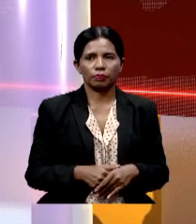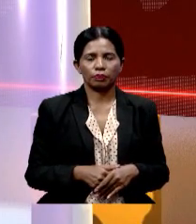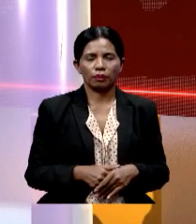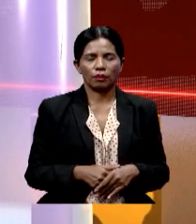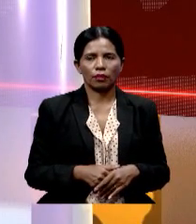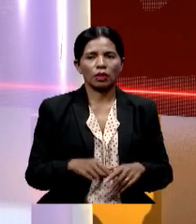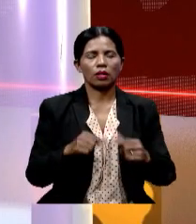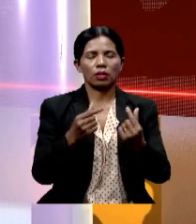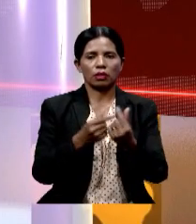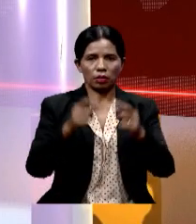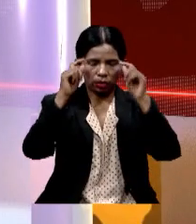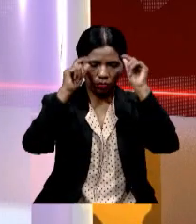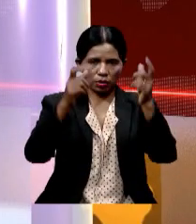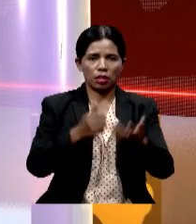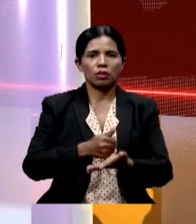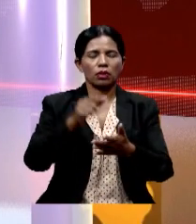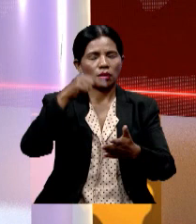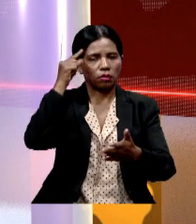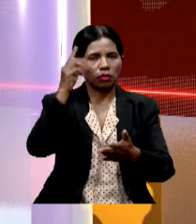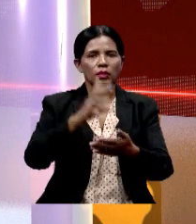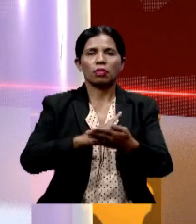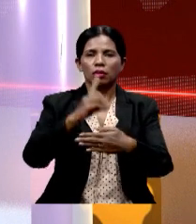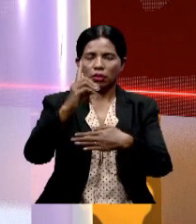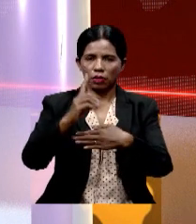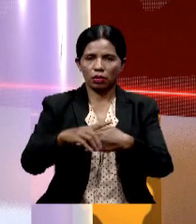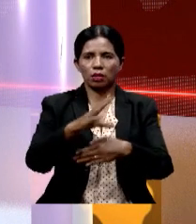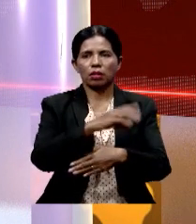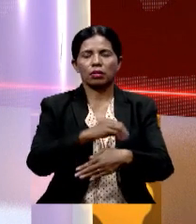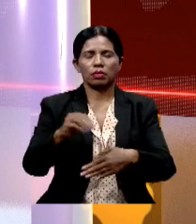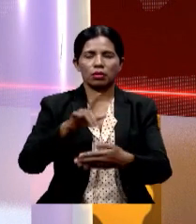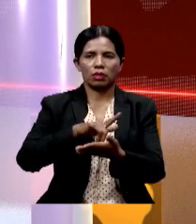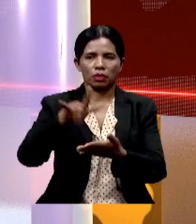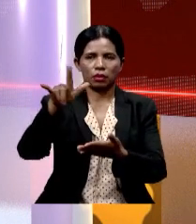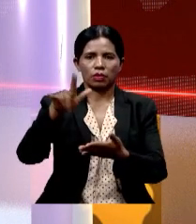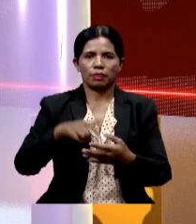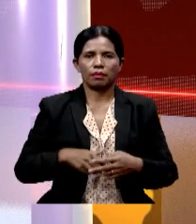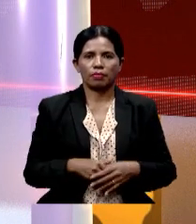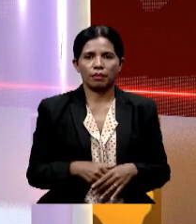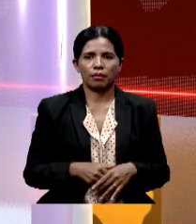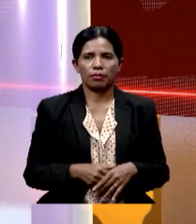empresa Fly Tibor se apoia o governo para desenvolver o setor aéreo.